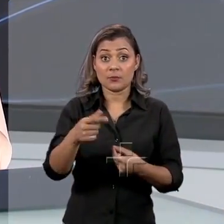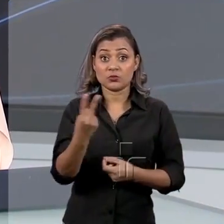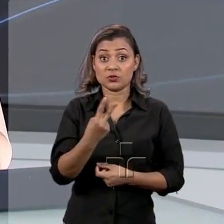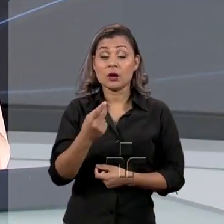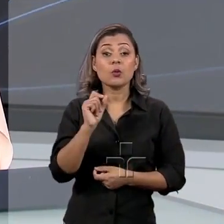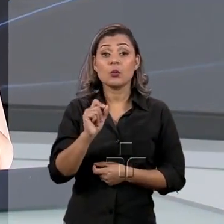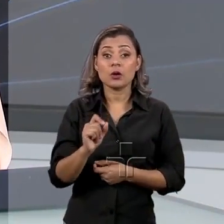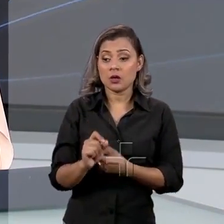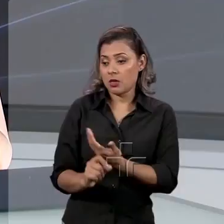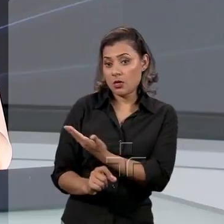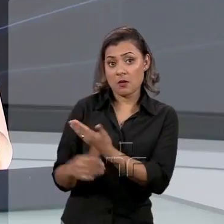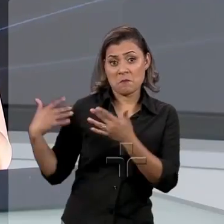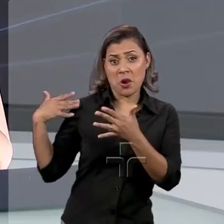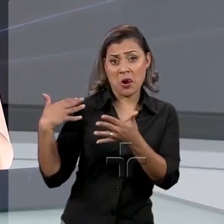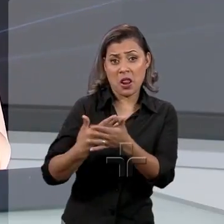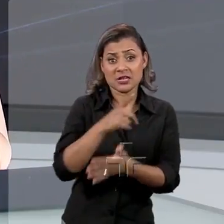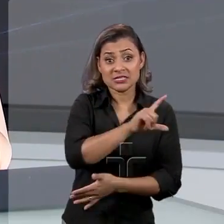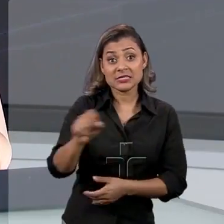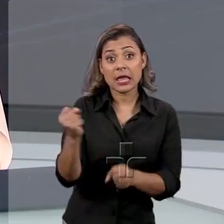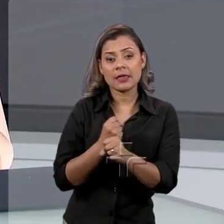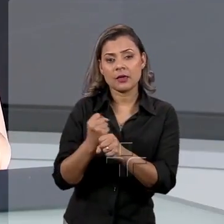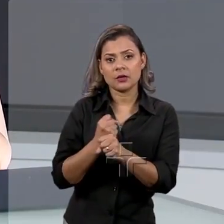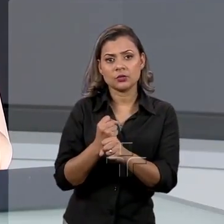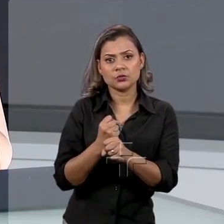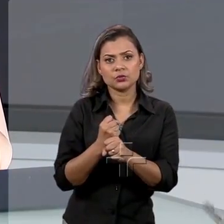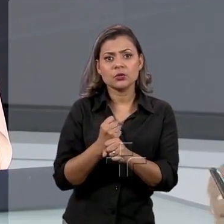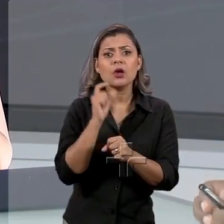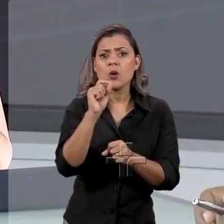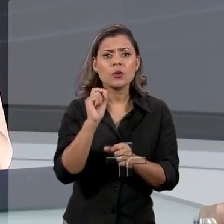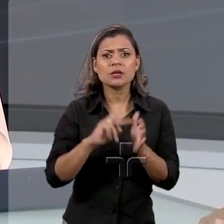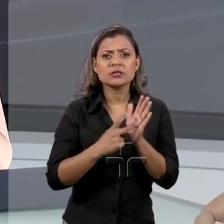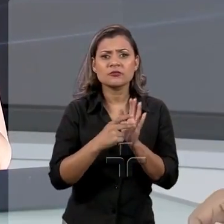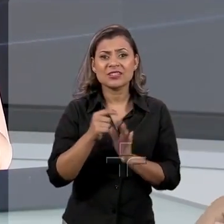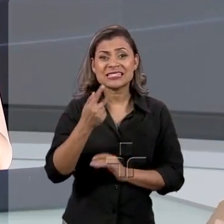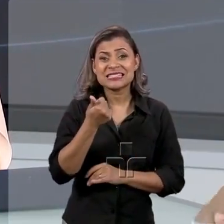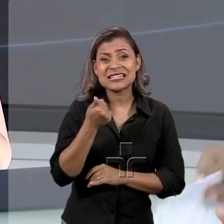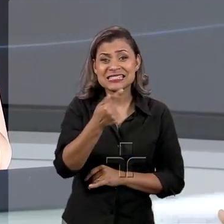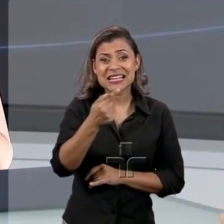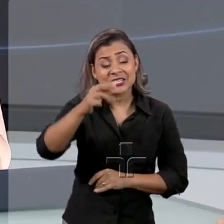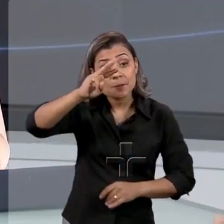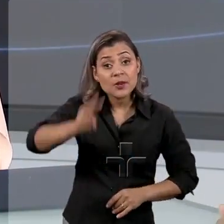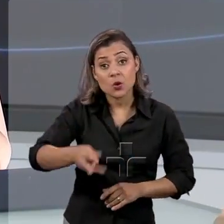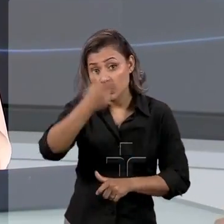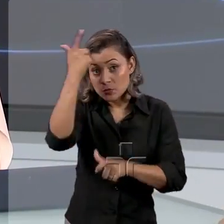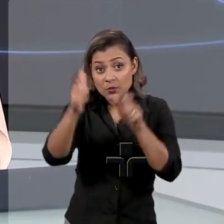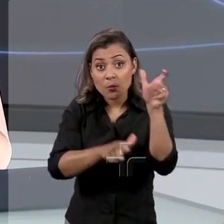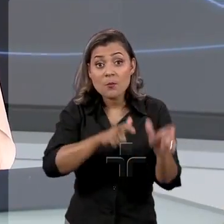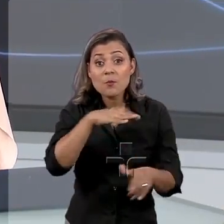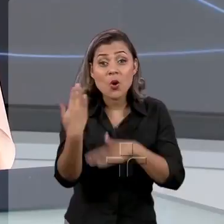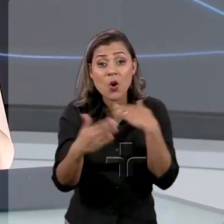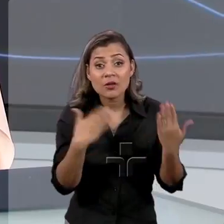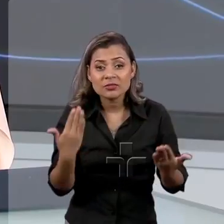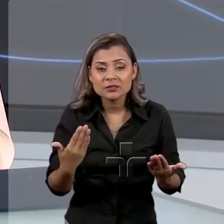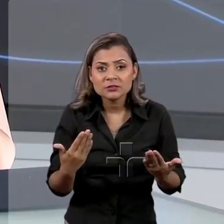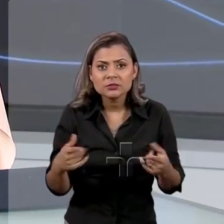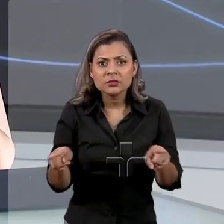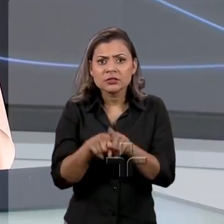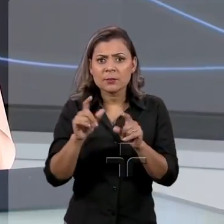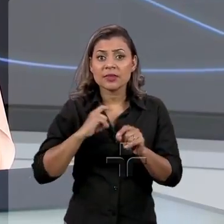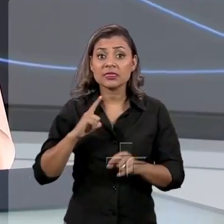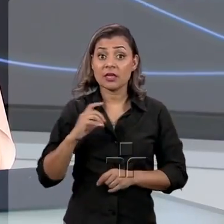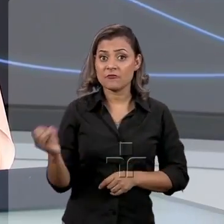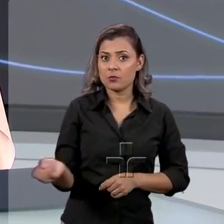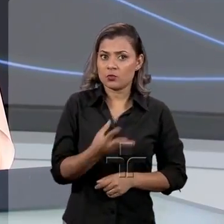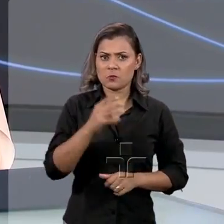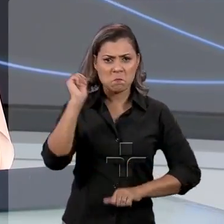anos. A guerra para acabar com todas as guerras deixou 17 milhões de mortos, mas também trouxe uma onda de inovações